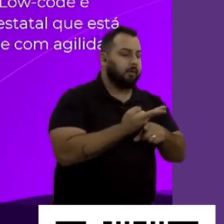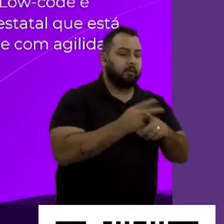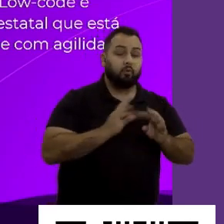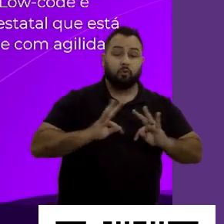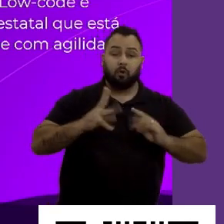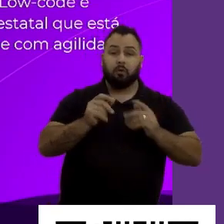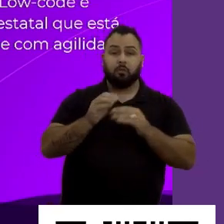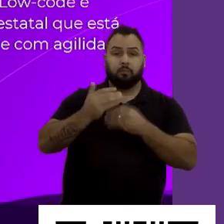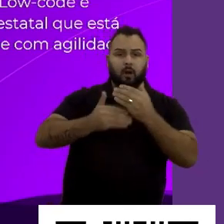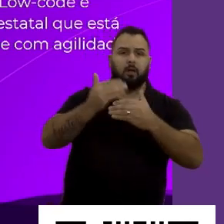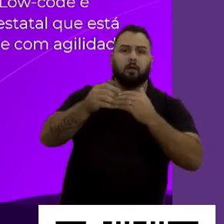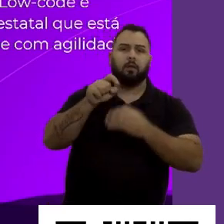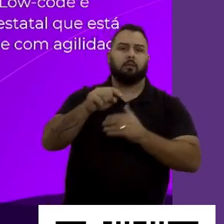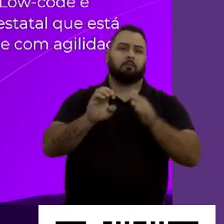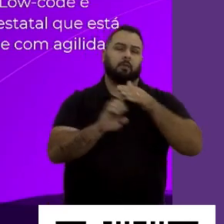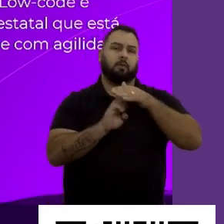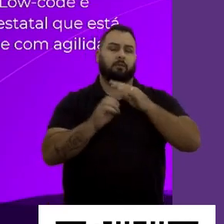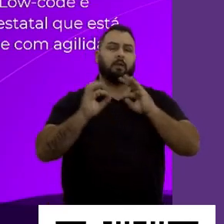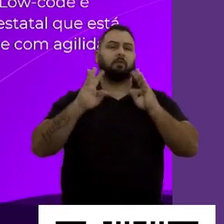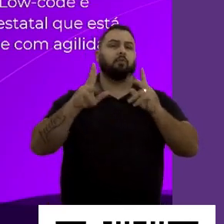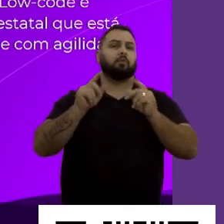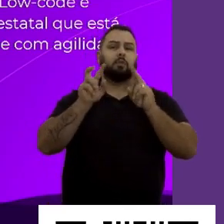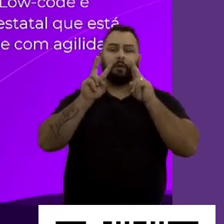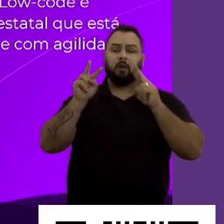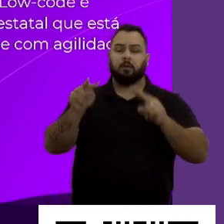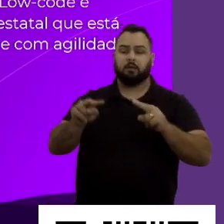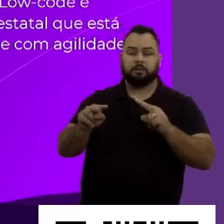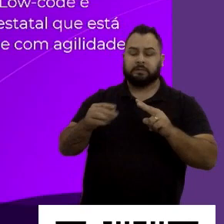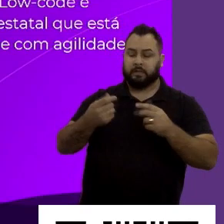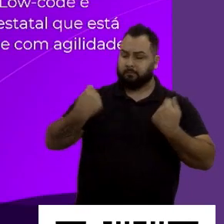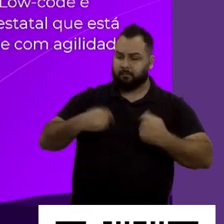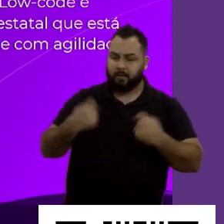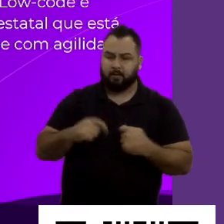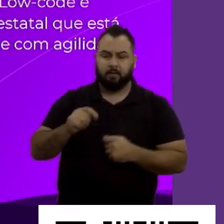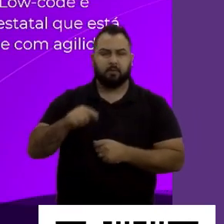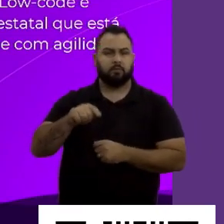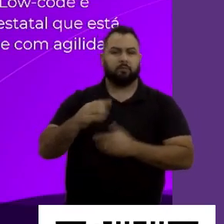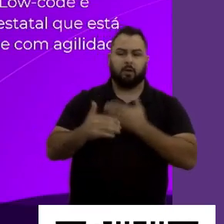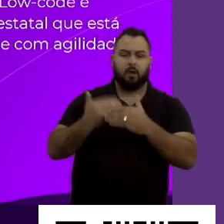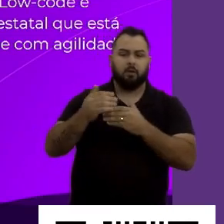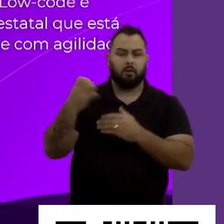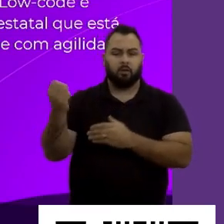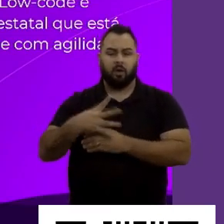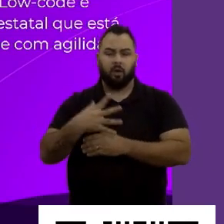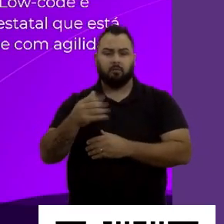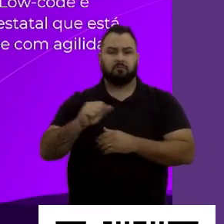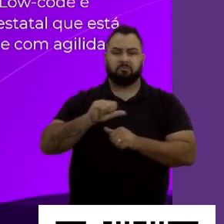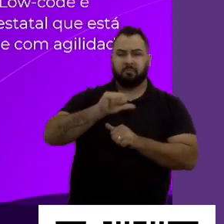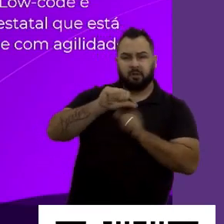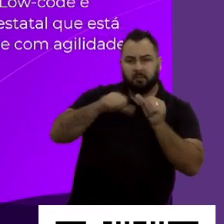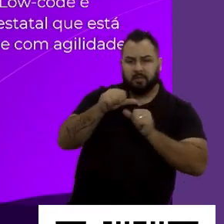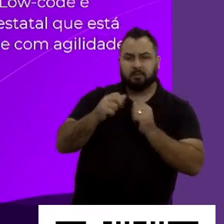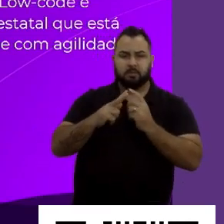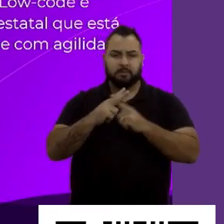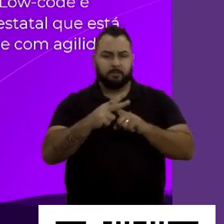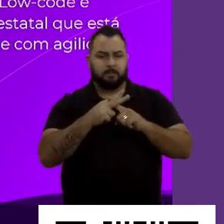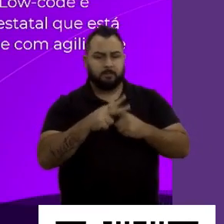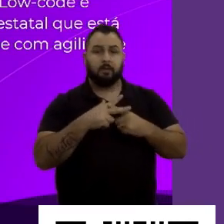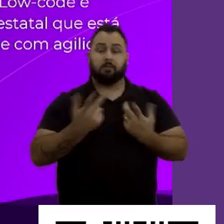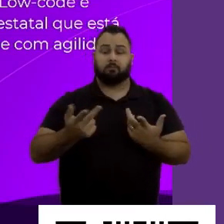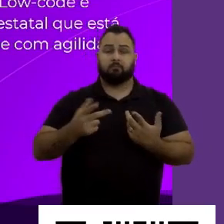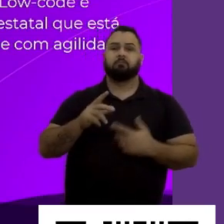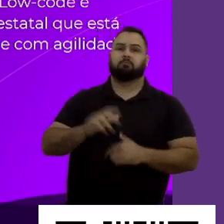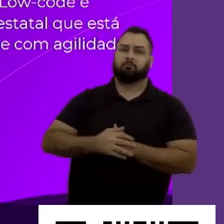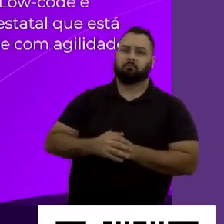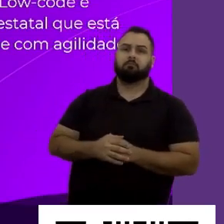tudo que tá também fora do lugar ou precisando de um novo processo seria um landscapes